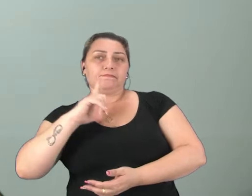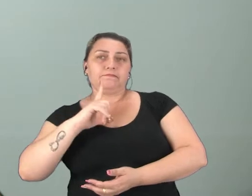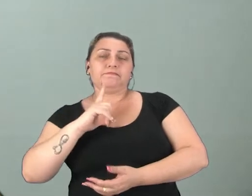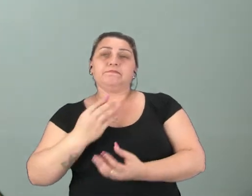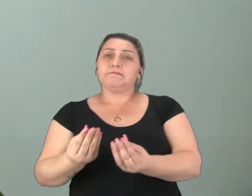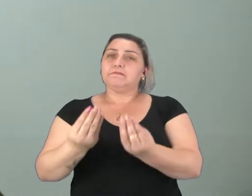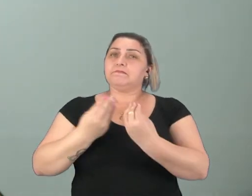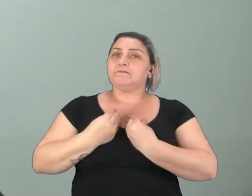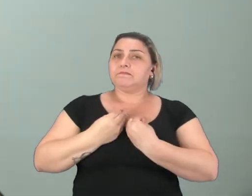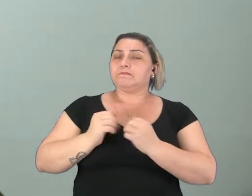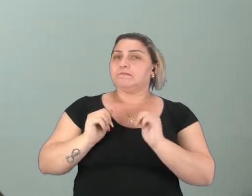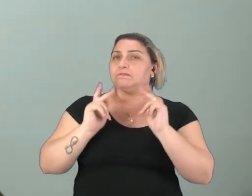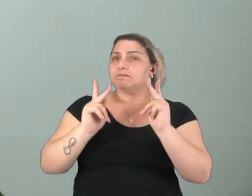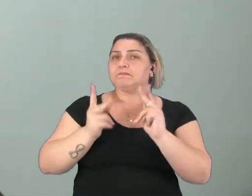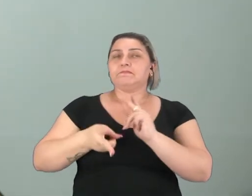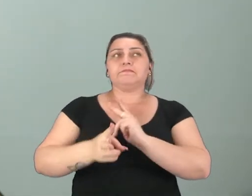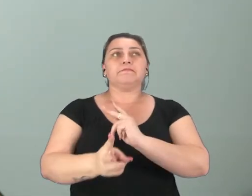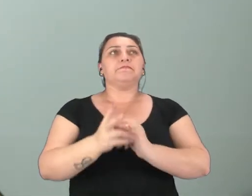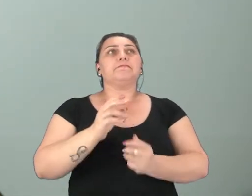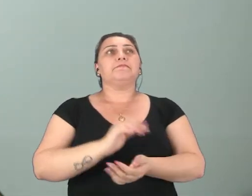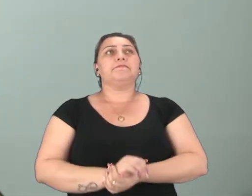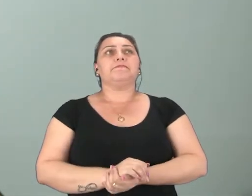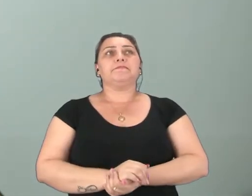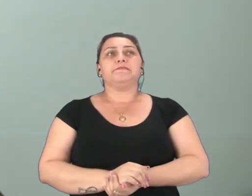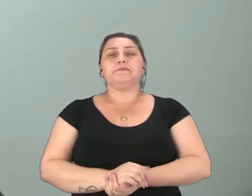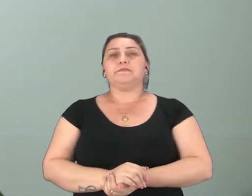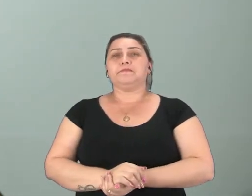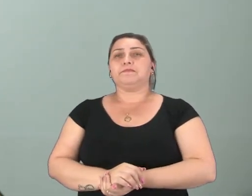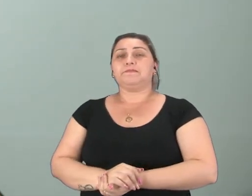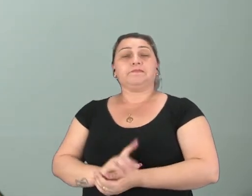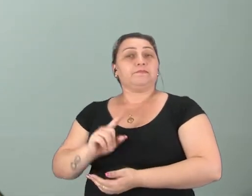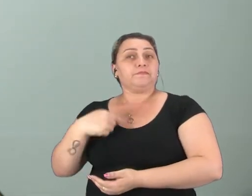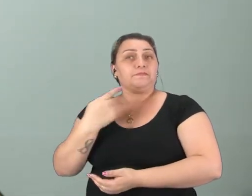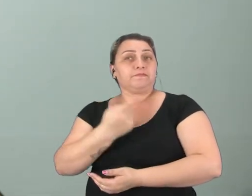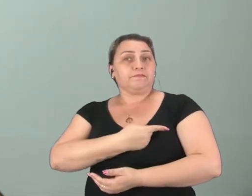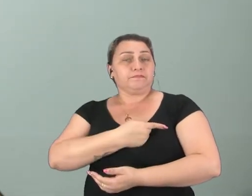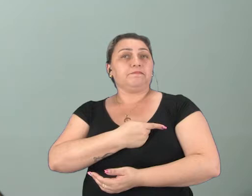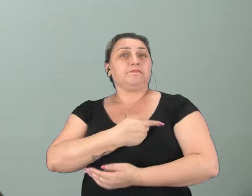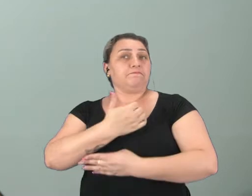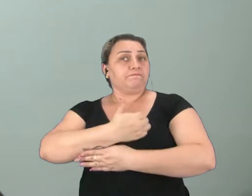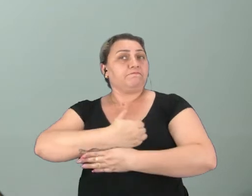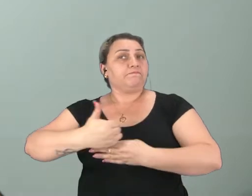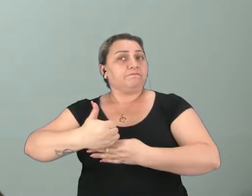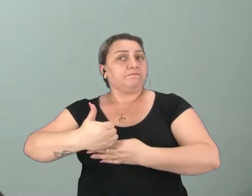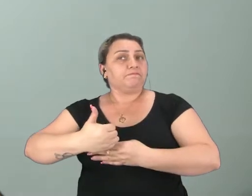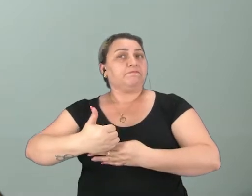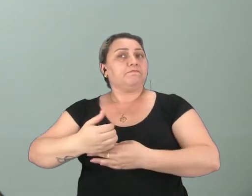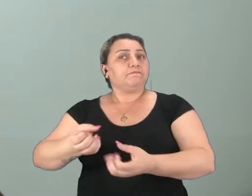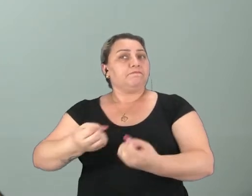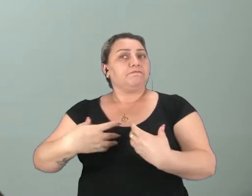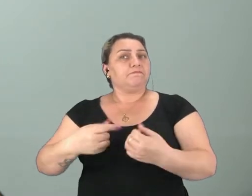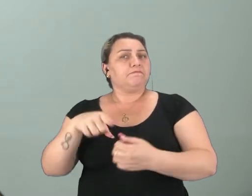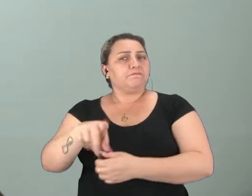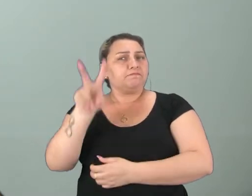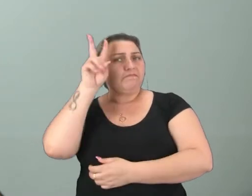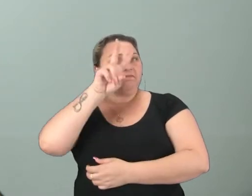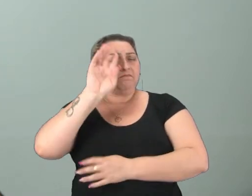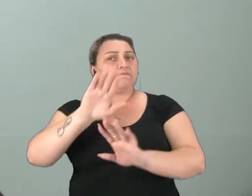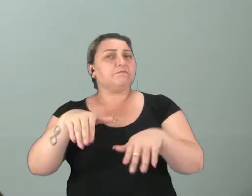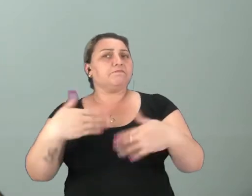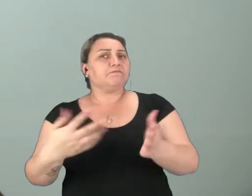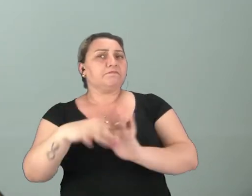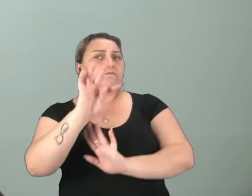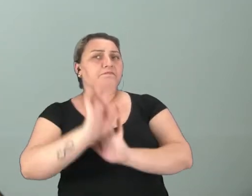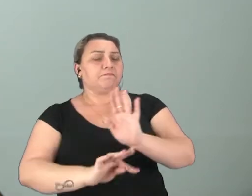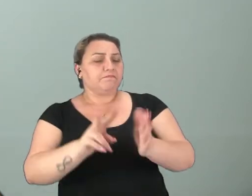dar, ok? Vamos continuar. Então, a nossa lição de moral. Vocês lembram qual é a lição de moral